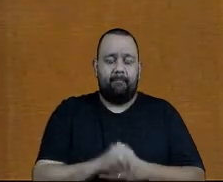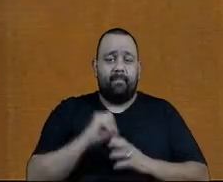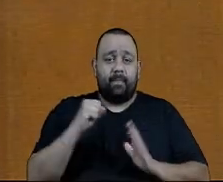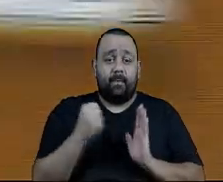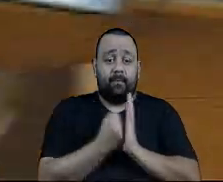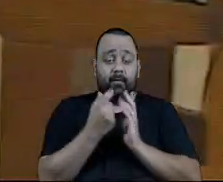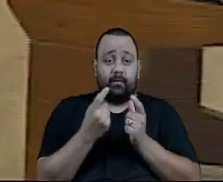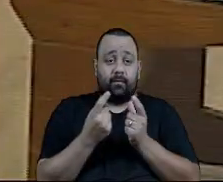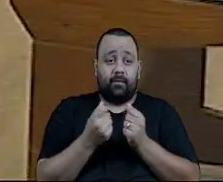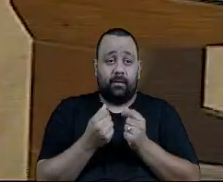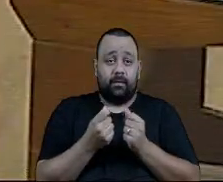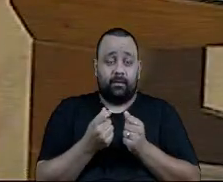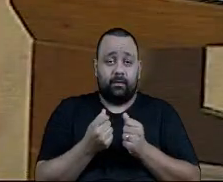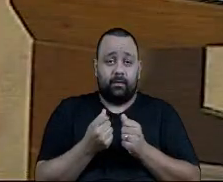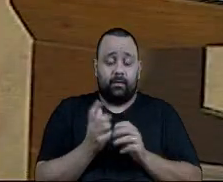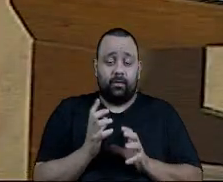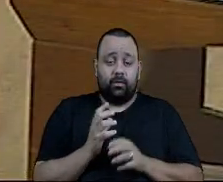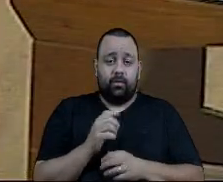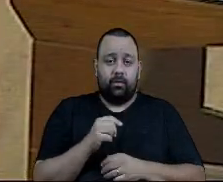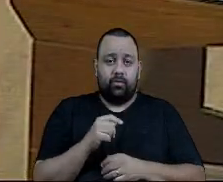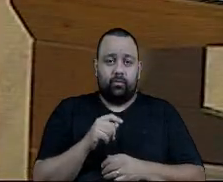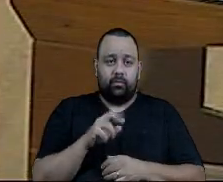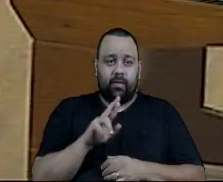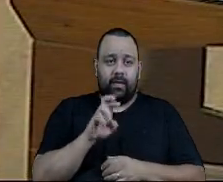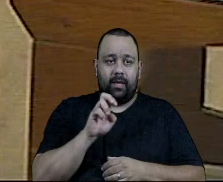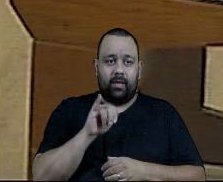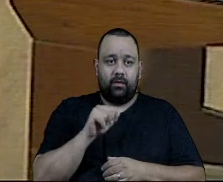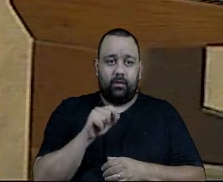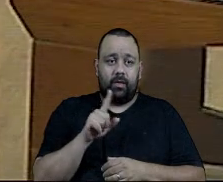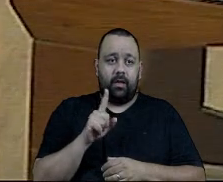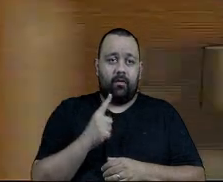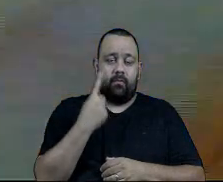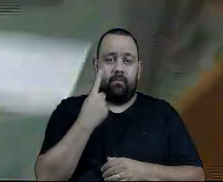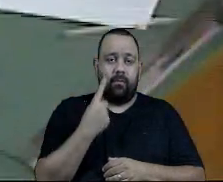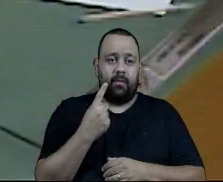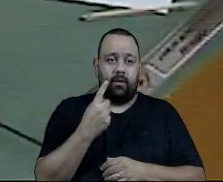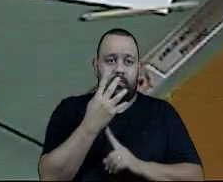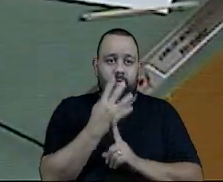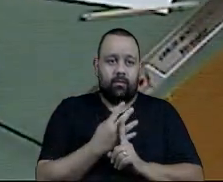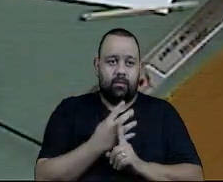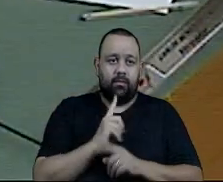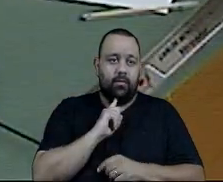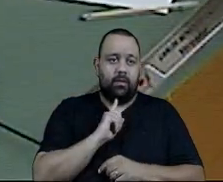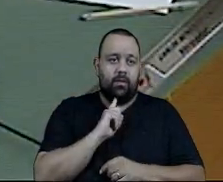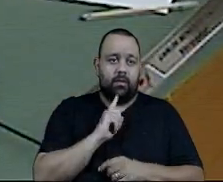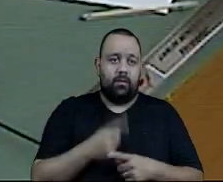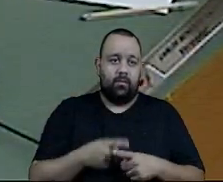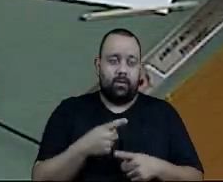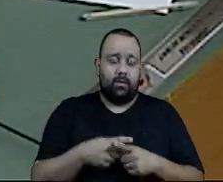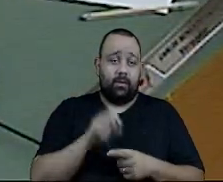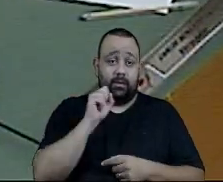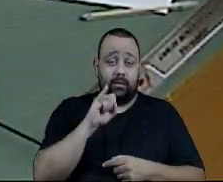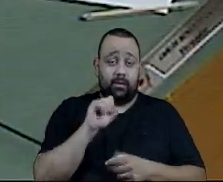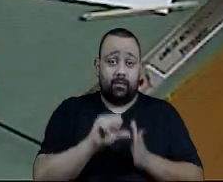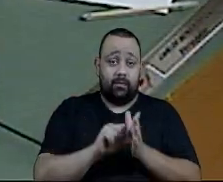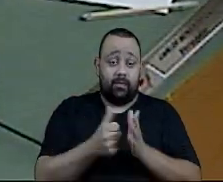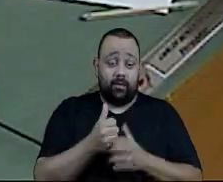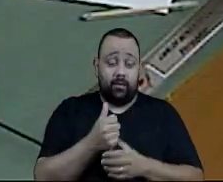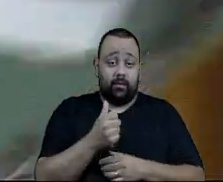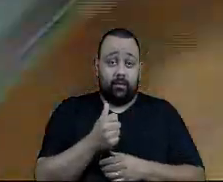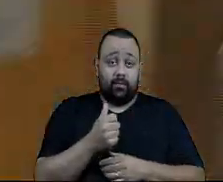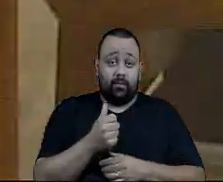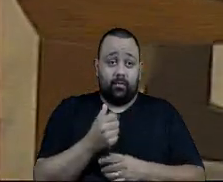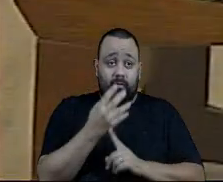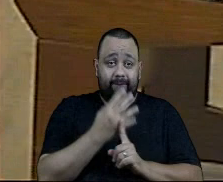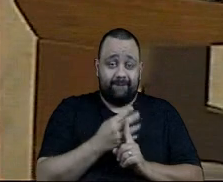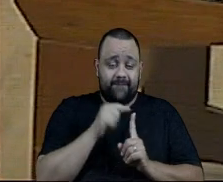eu ia dizer, o impacto financeiro de todos esses reajustes vai ser apresentado no primeiro quadrimestre. Isso, porque quando a gente vier